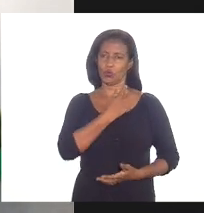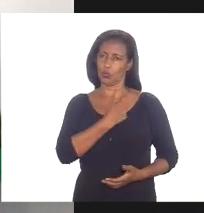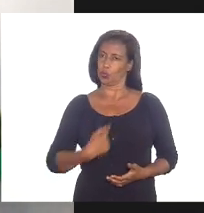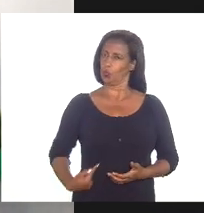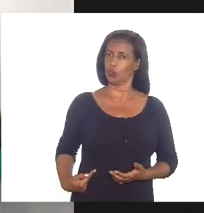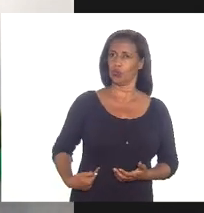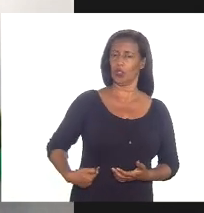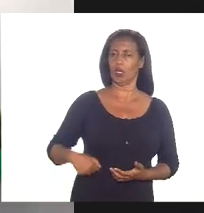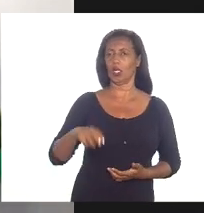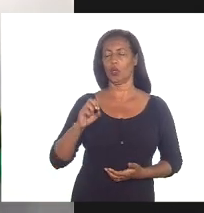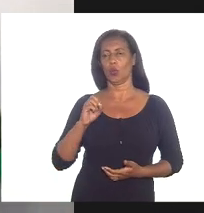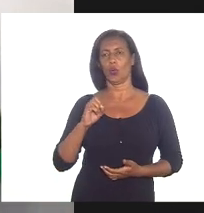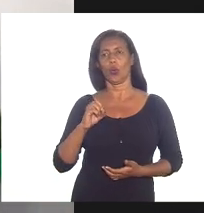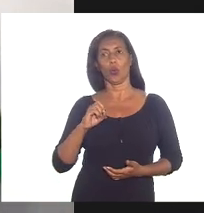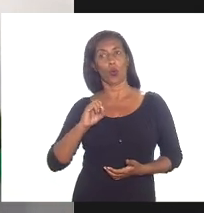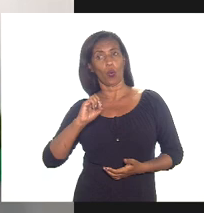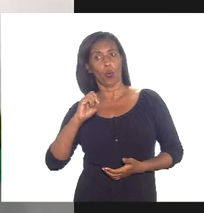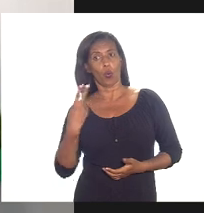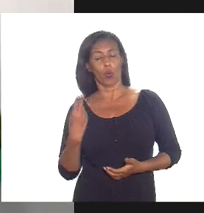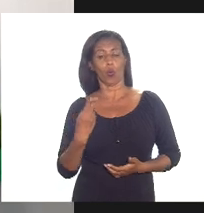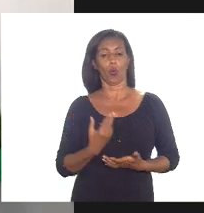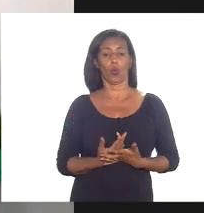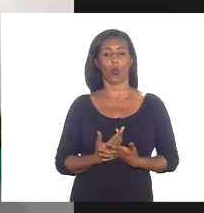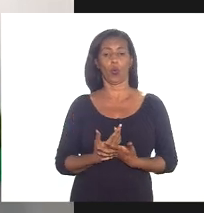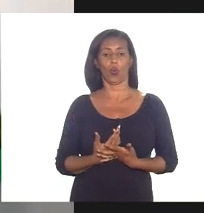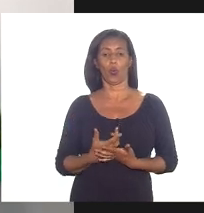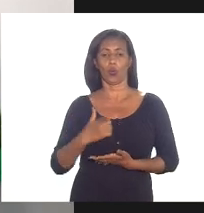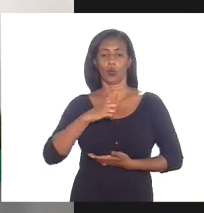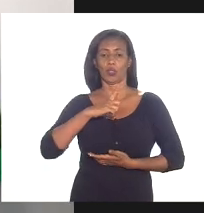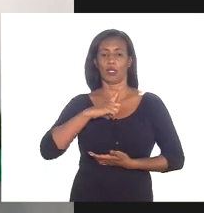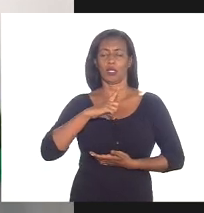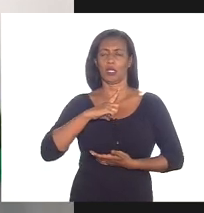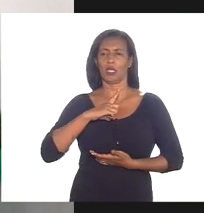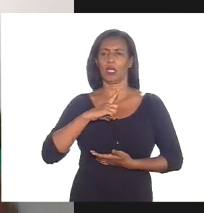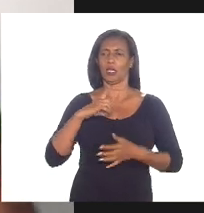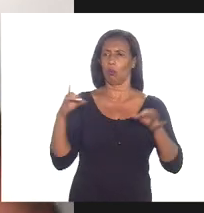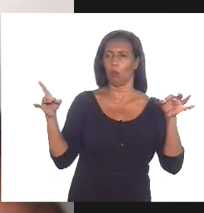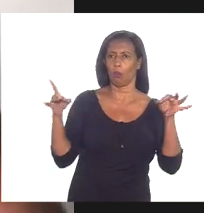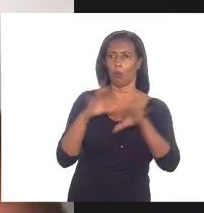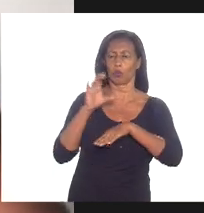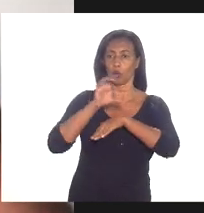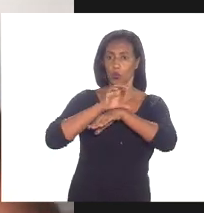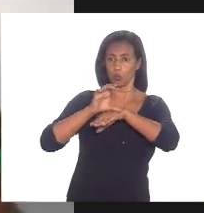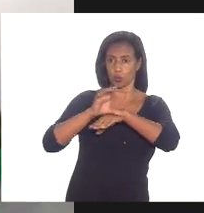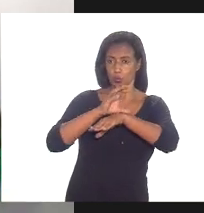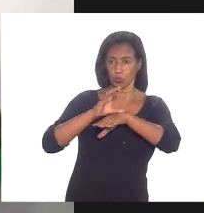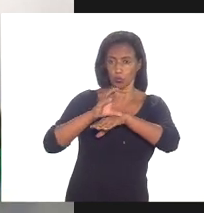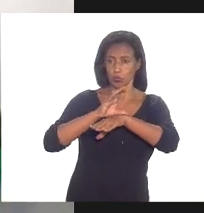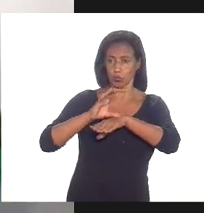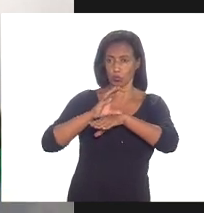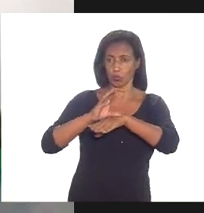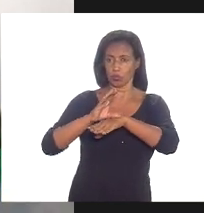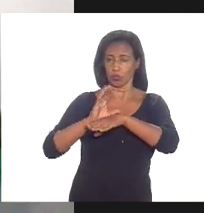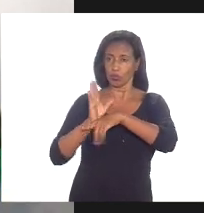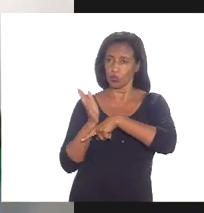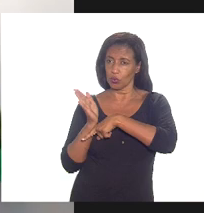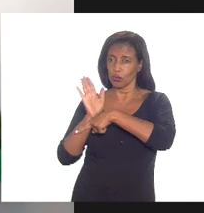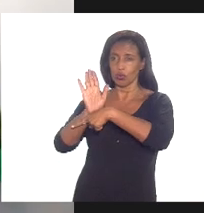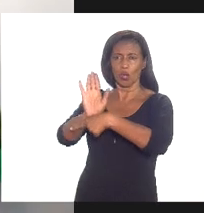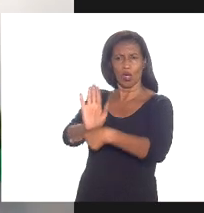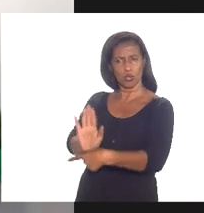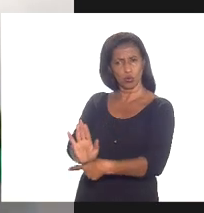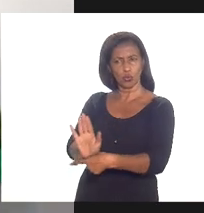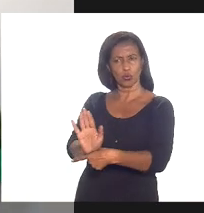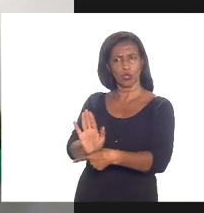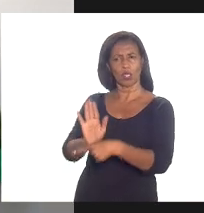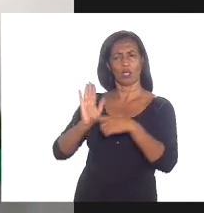de um governador que tem aí a disposição constitucional de atender aquilo que